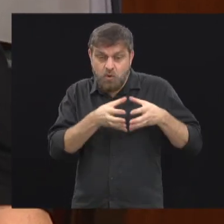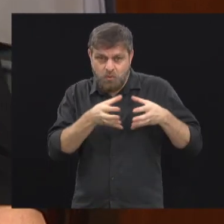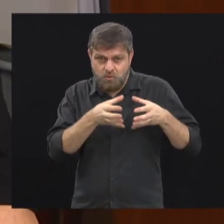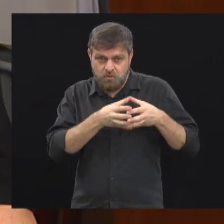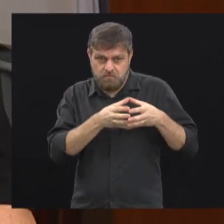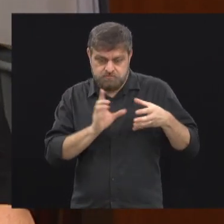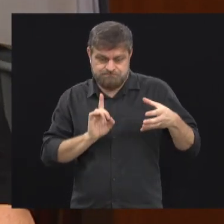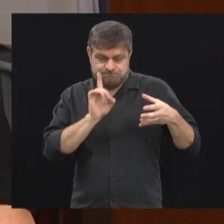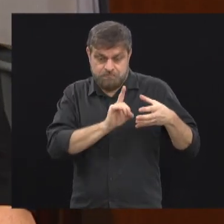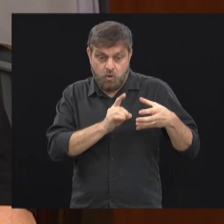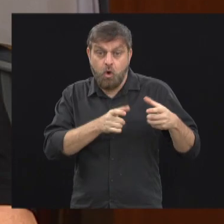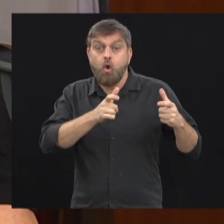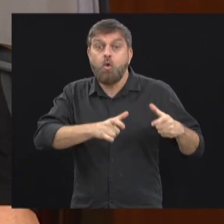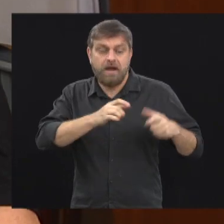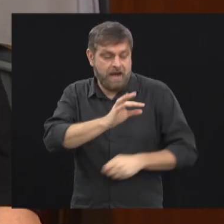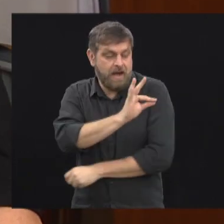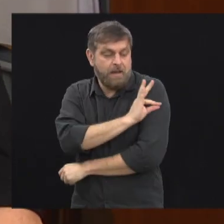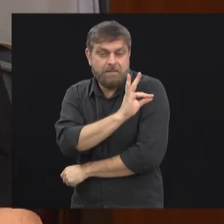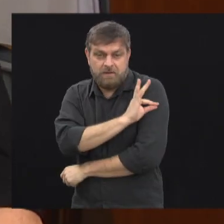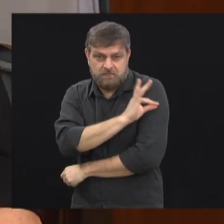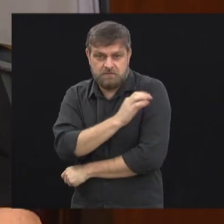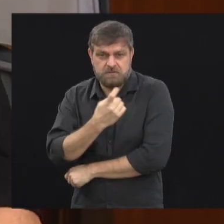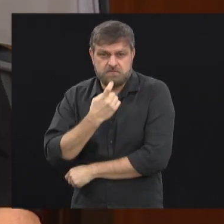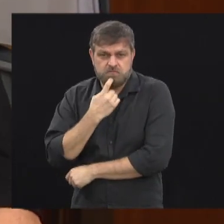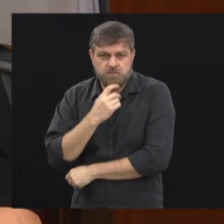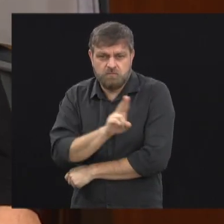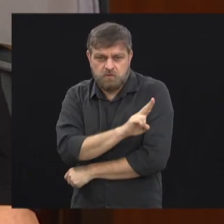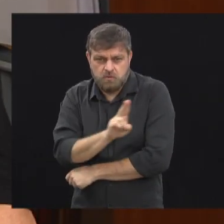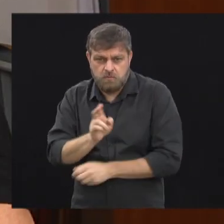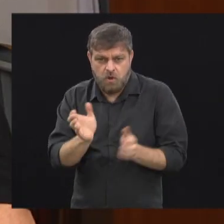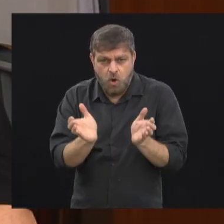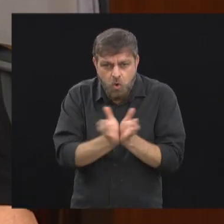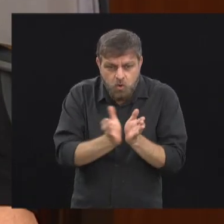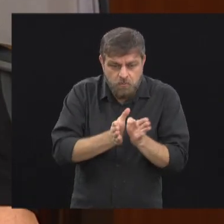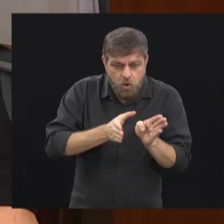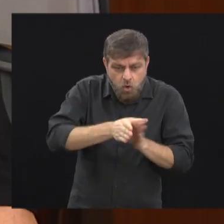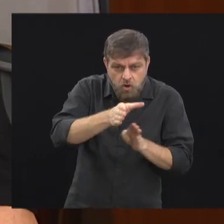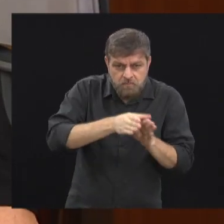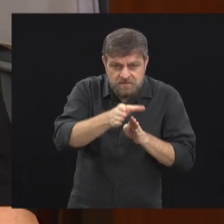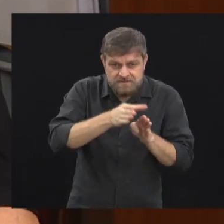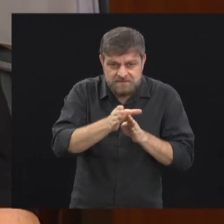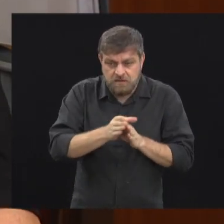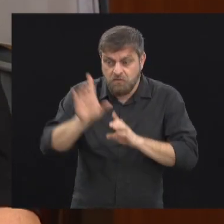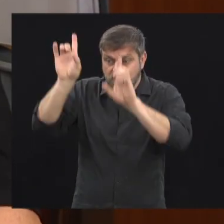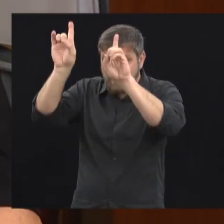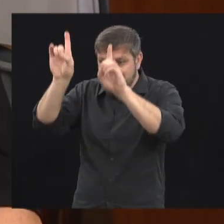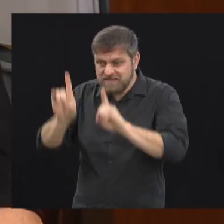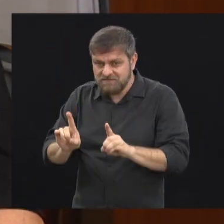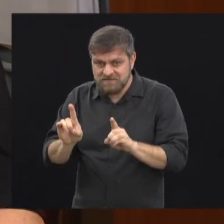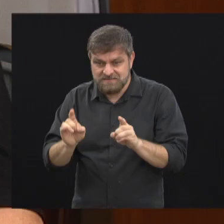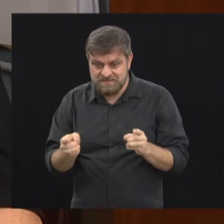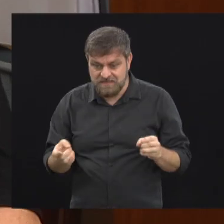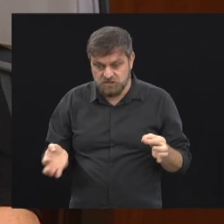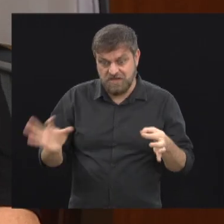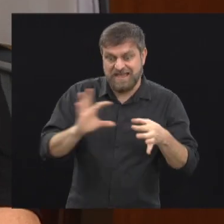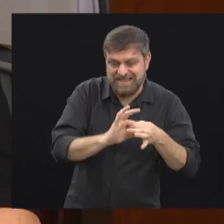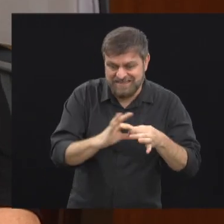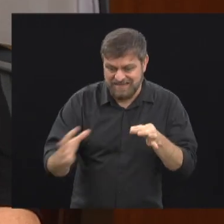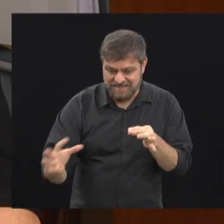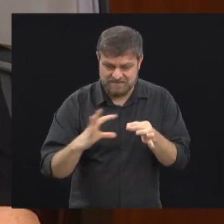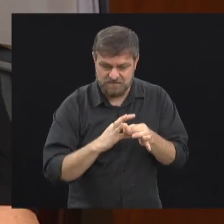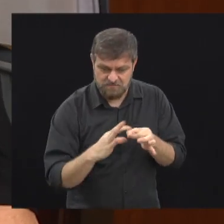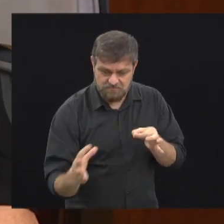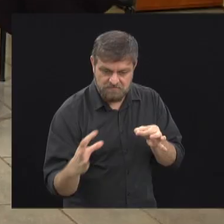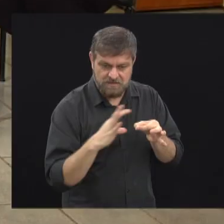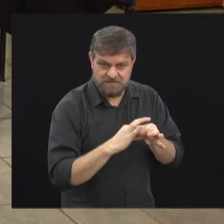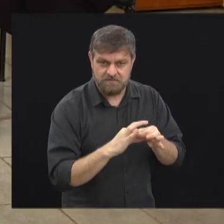grupo na prefeitura e chamava Comissão Municipal de Integração do Deficiente, essa comissão comprou